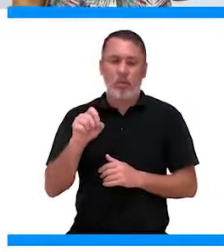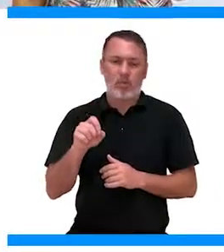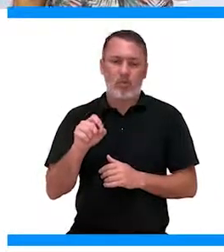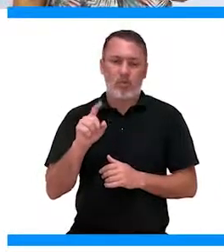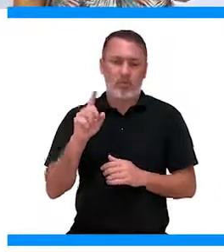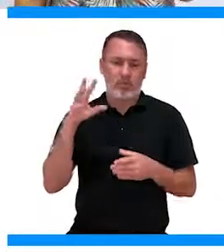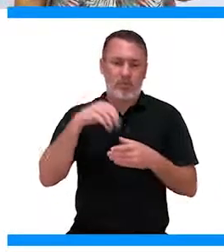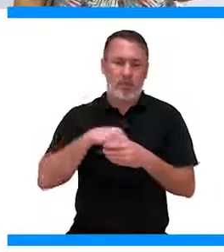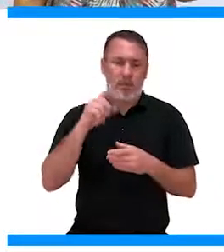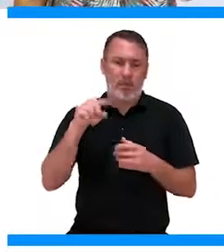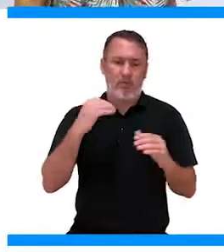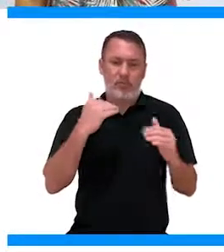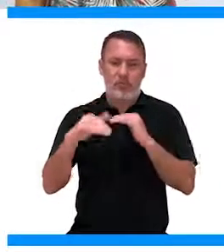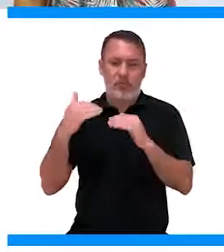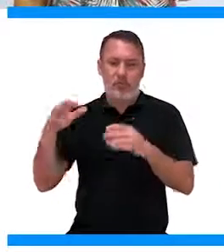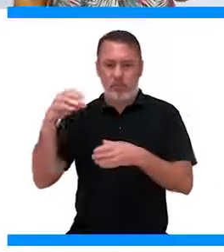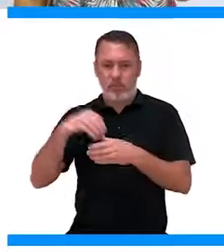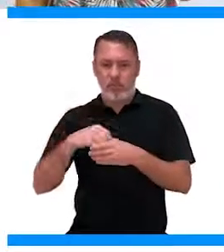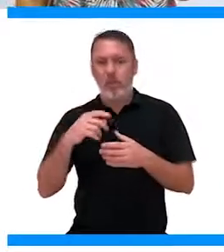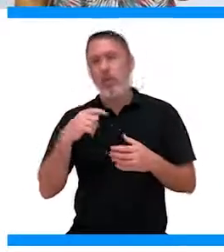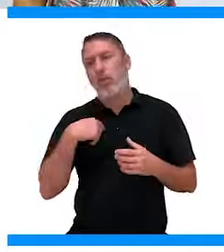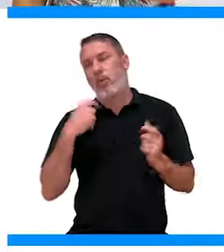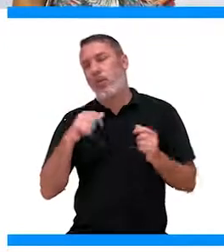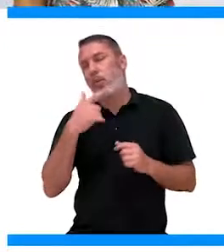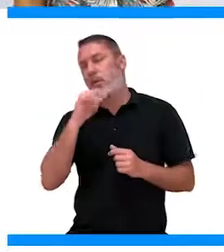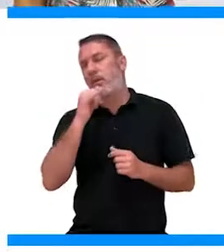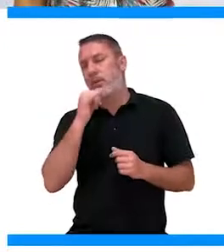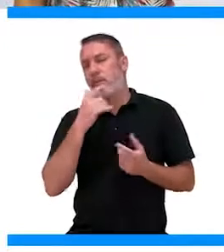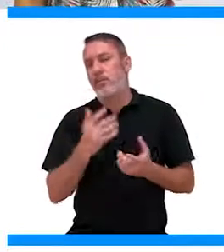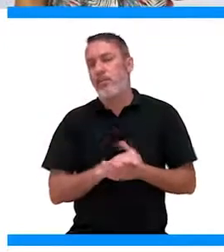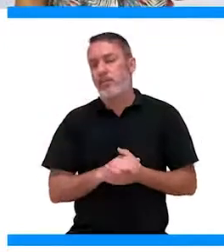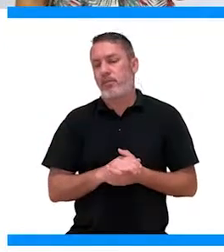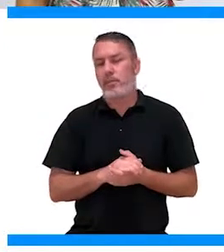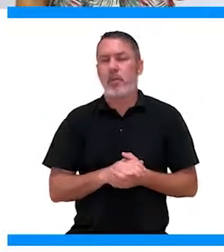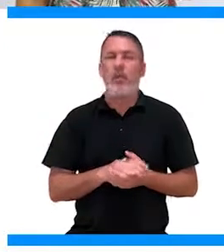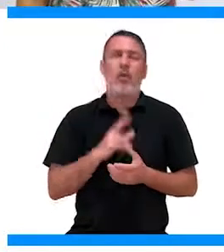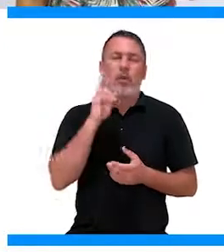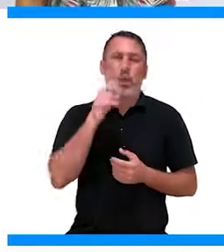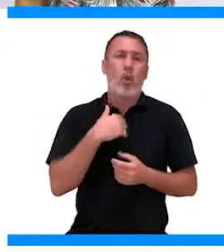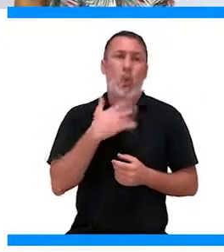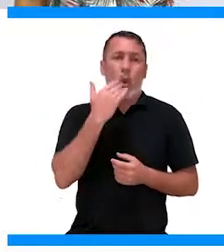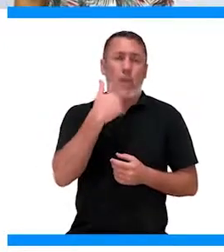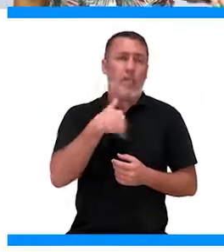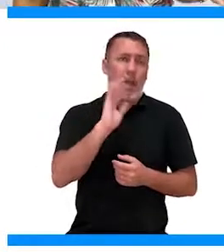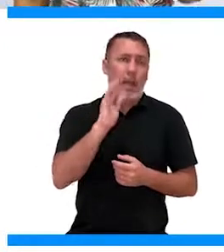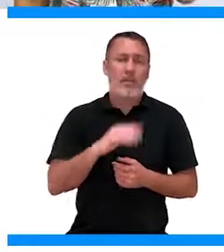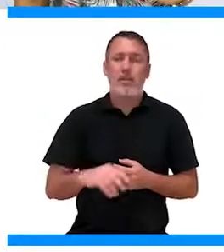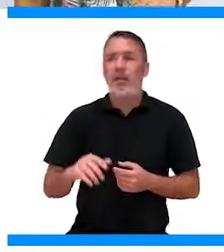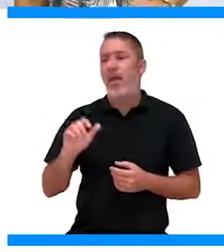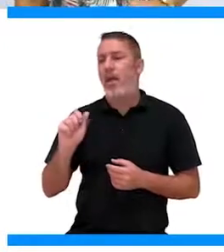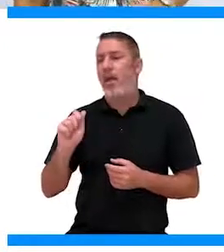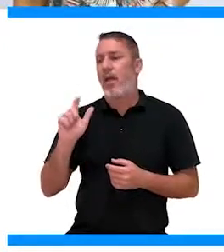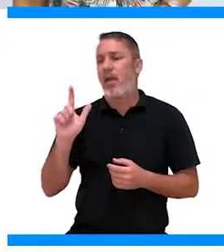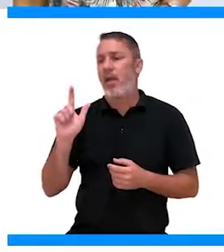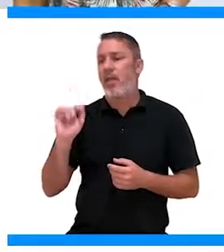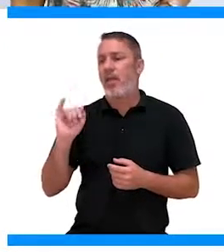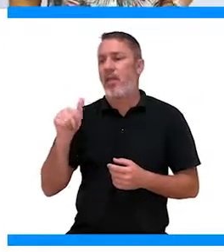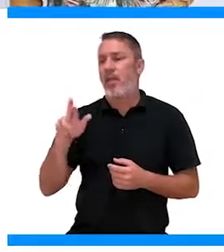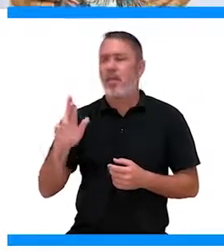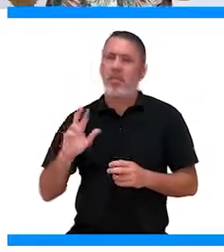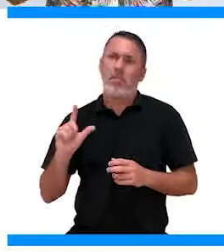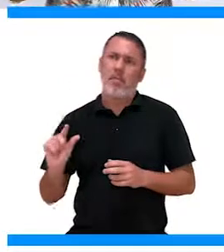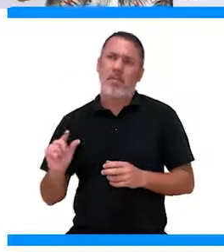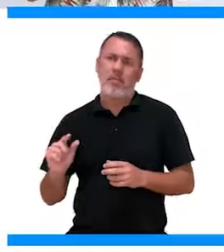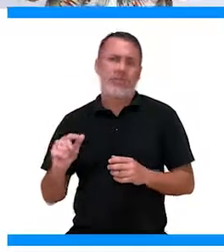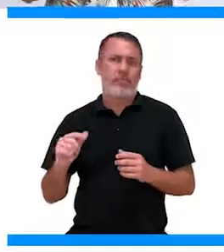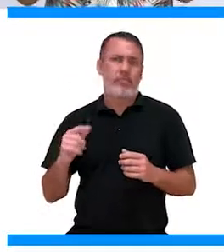né? É uma ideia ou outra. Então, o paradoxo faz isso. Eu posso dar outro exemplo, como comemos mais, mas nos alimentamos menos.